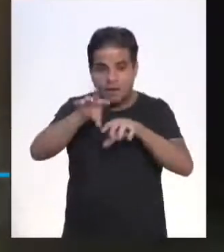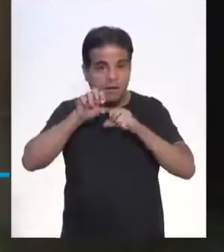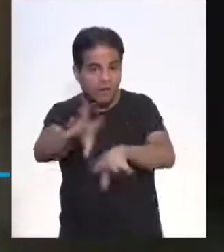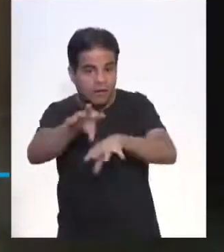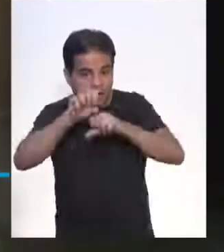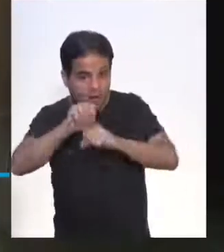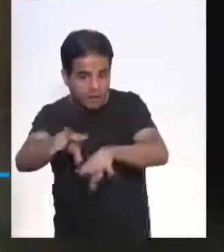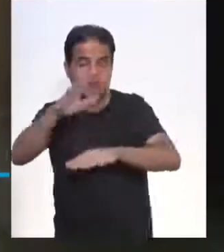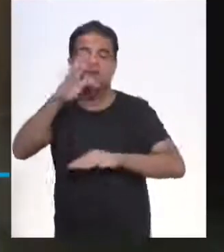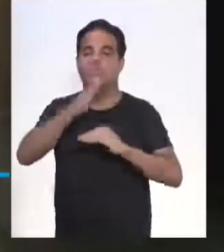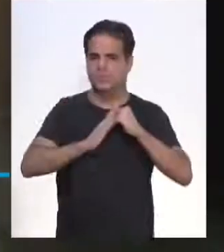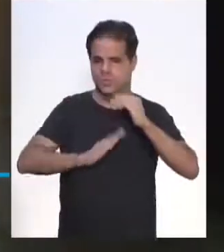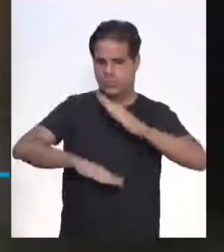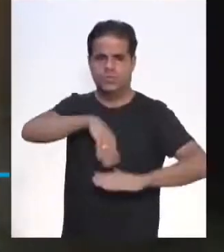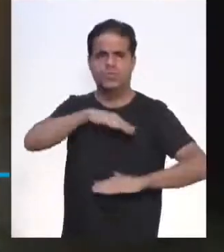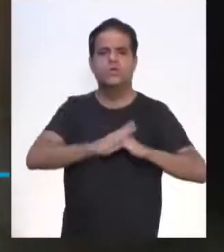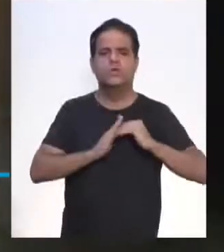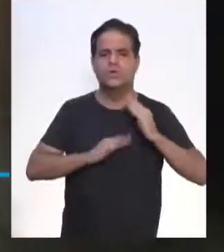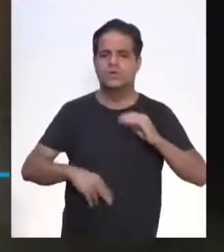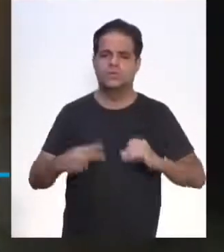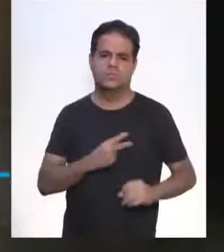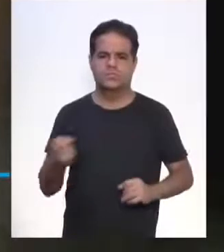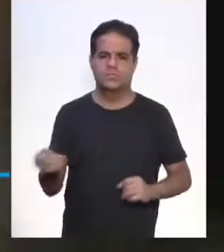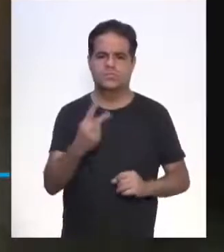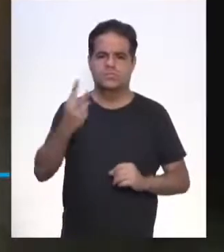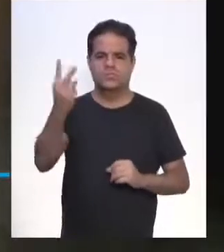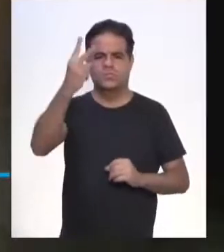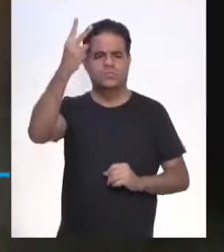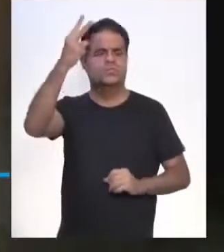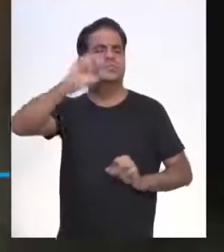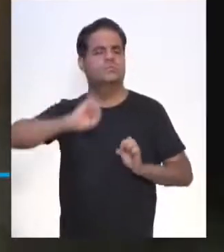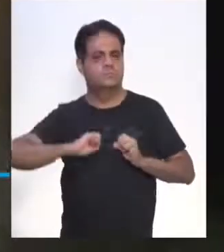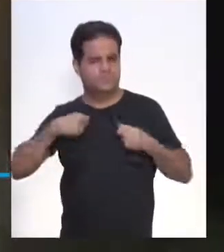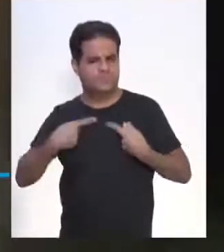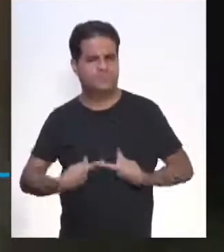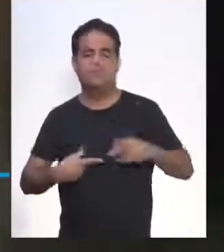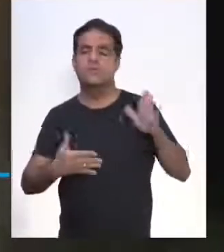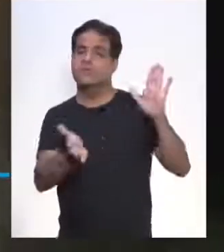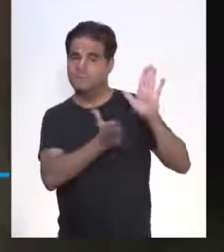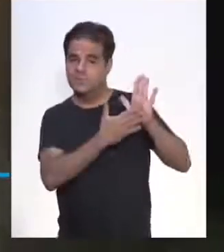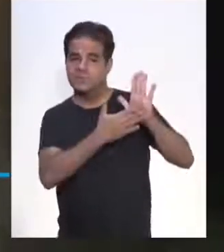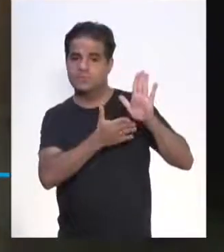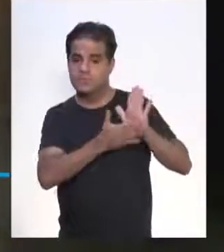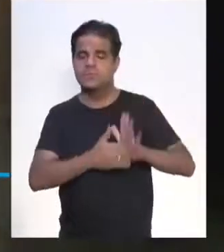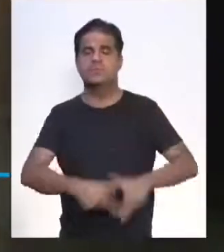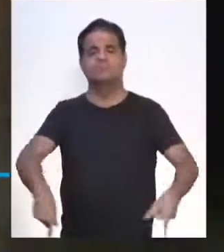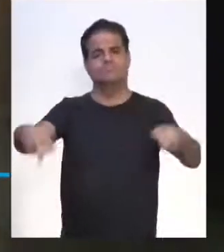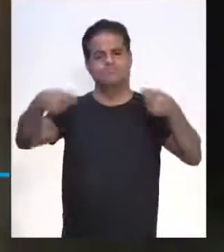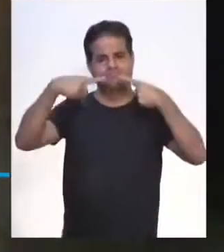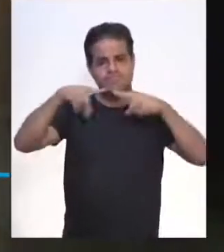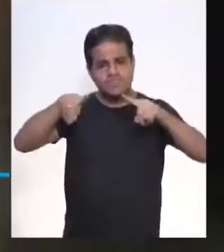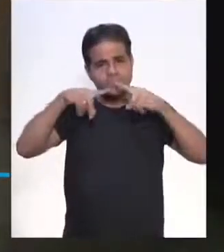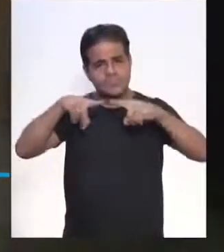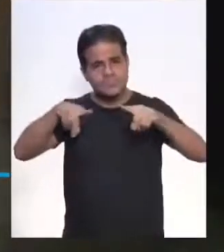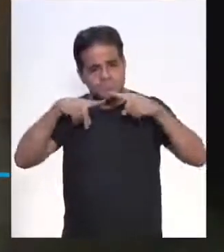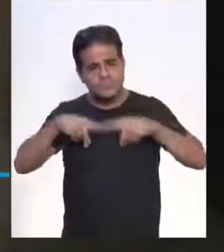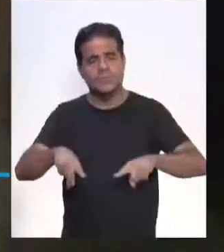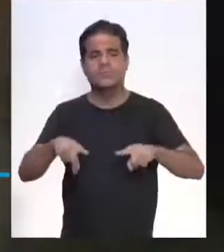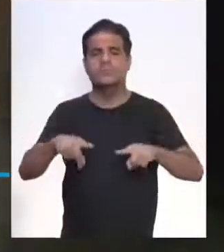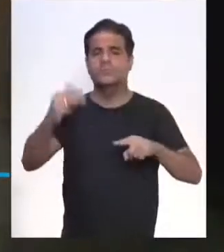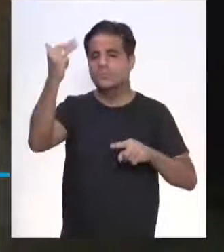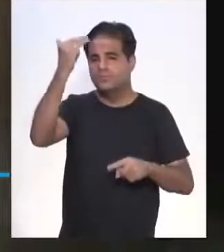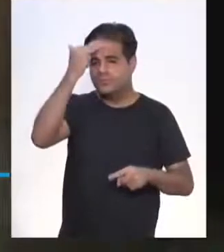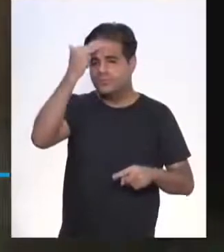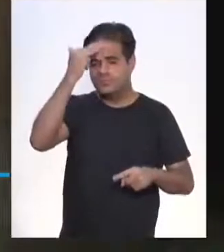as ações, os valores humanos, estabelecendo ou criticando, né, noções